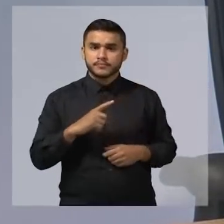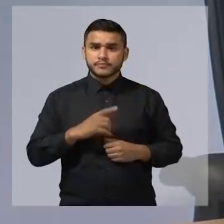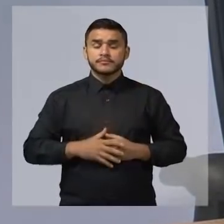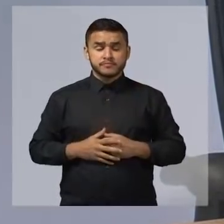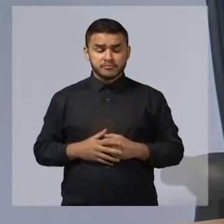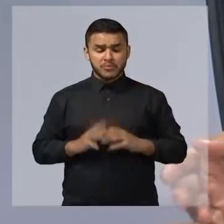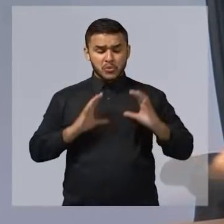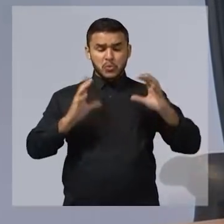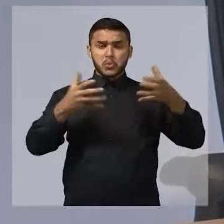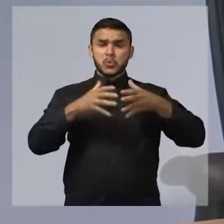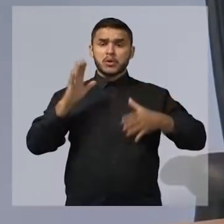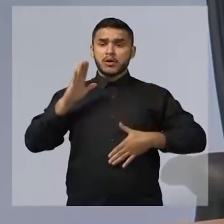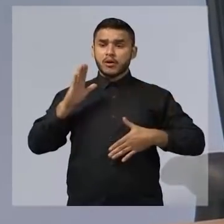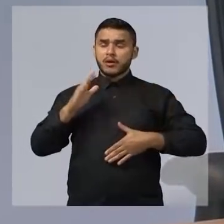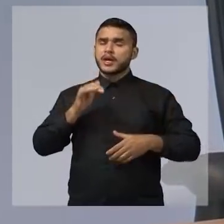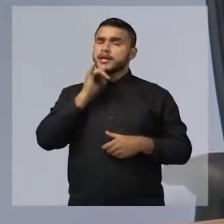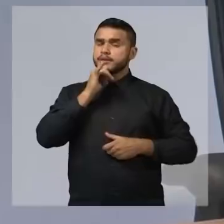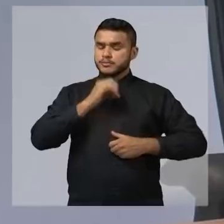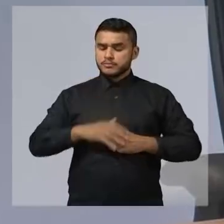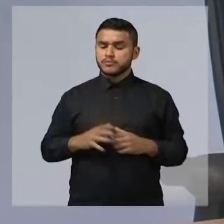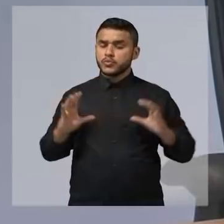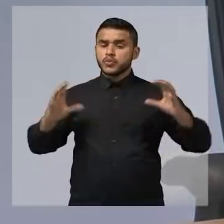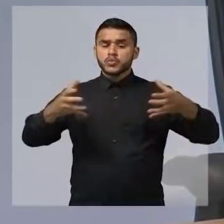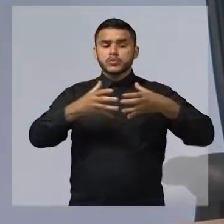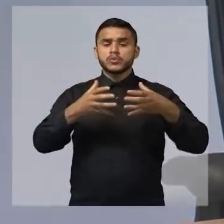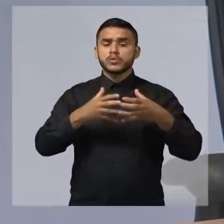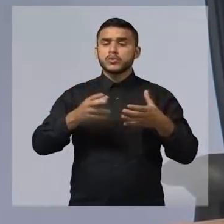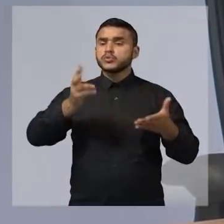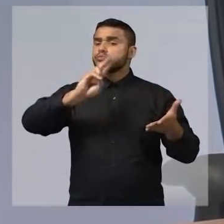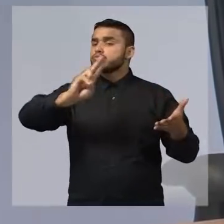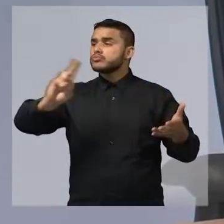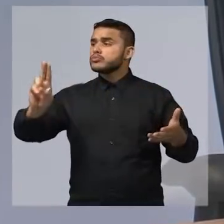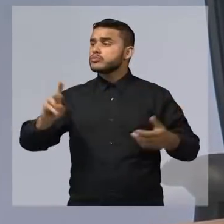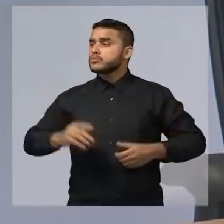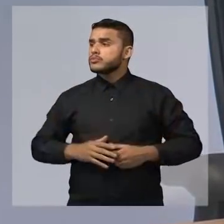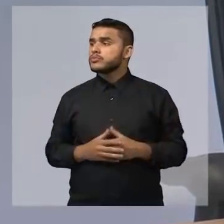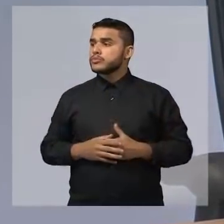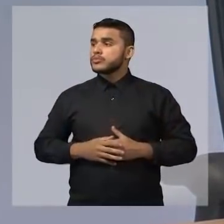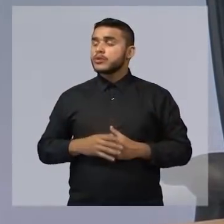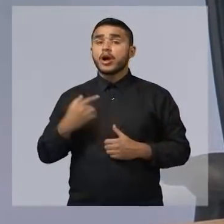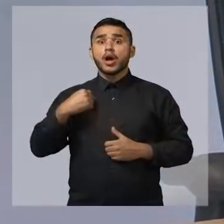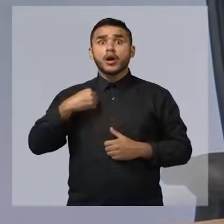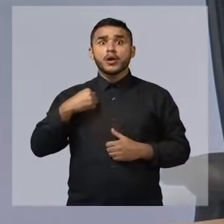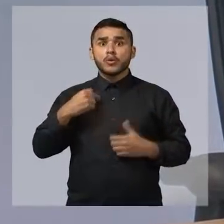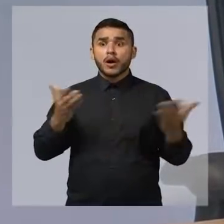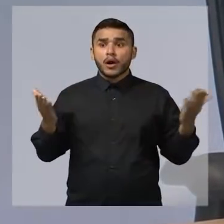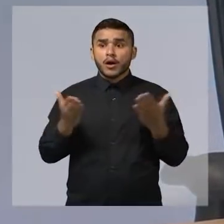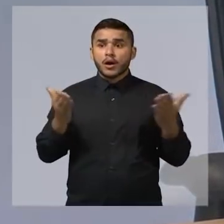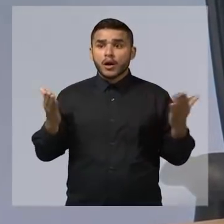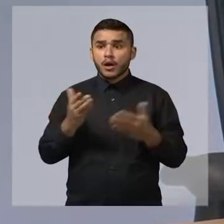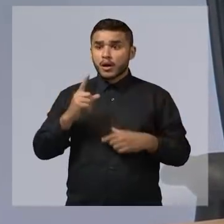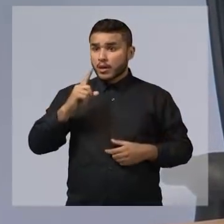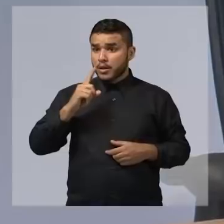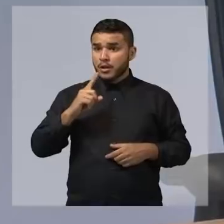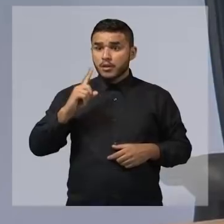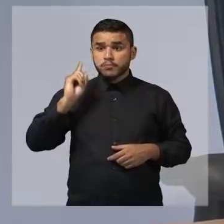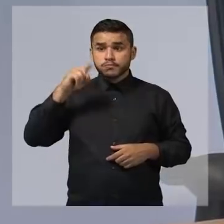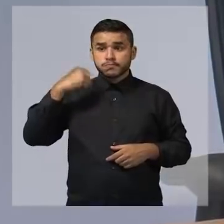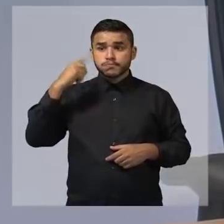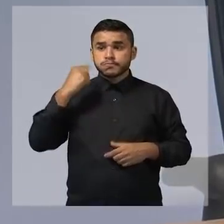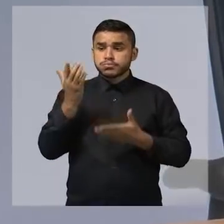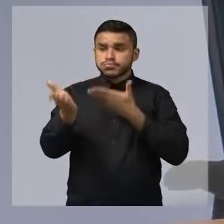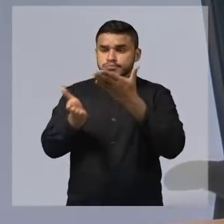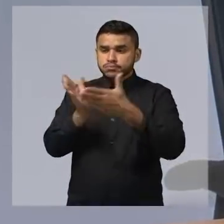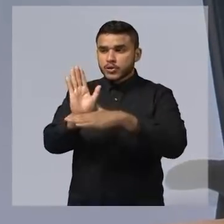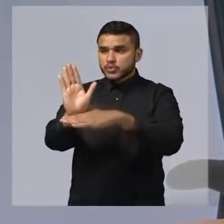Que ele faz assim, ó, pega uma relação dos presos lá, tudinho tá lá, não vou mandar os advogados aqui dar assistência para você na hora.